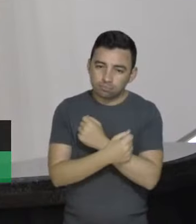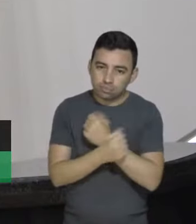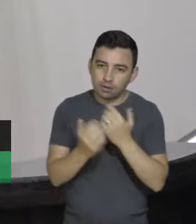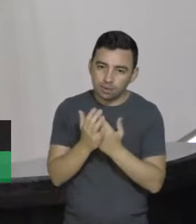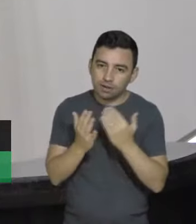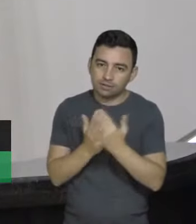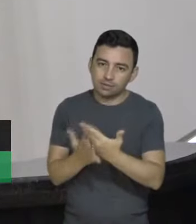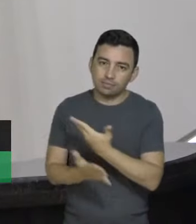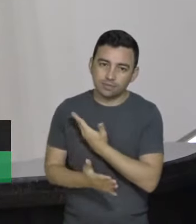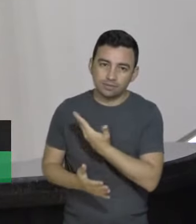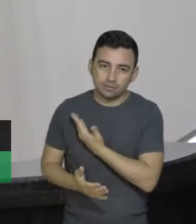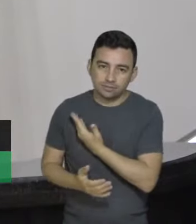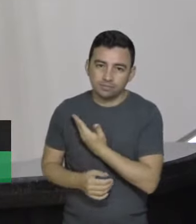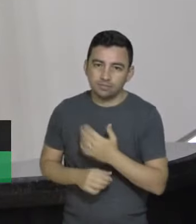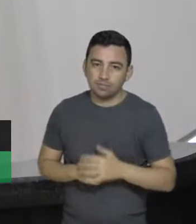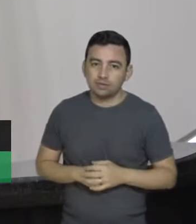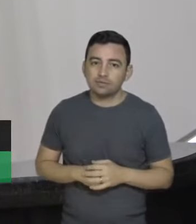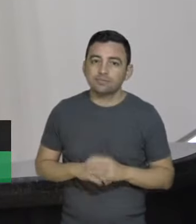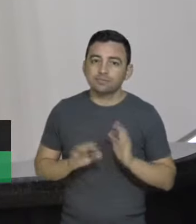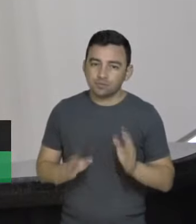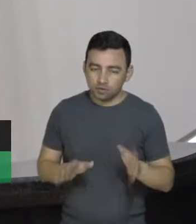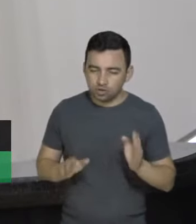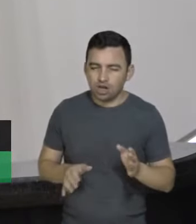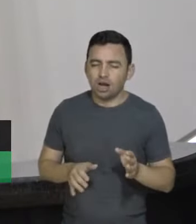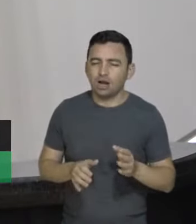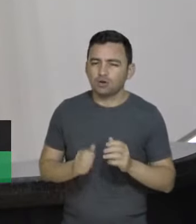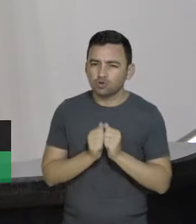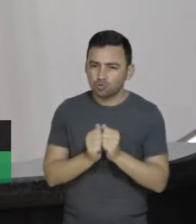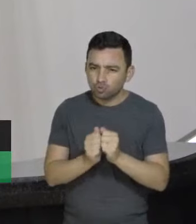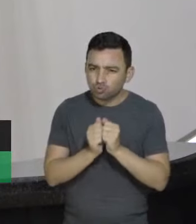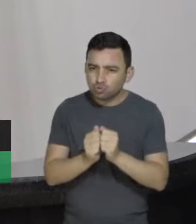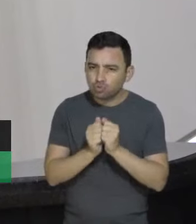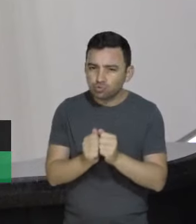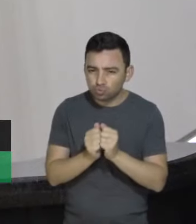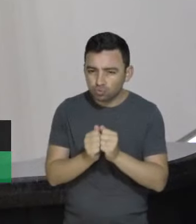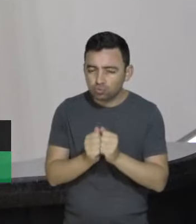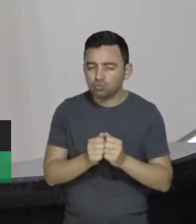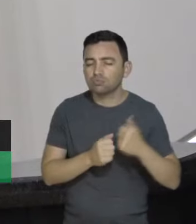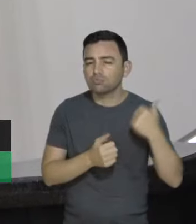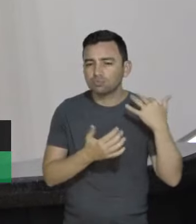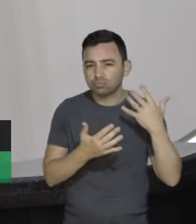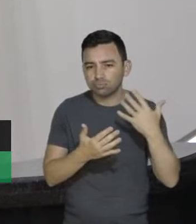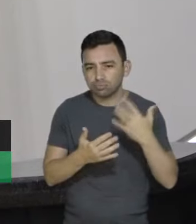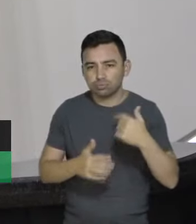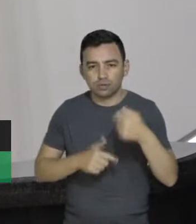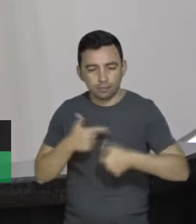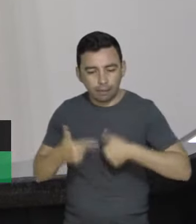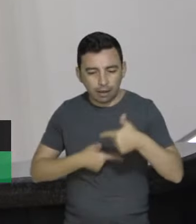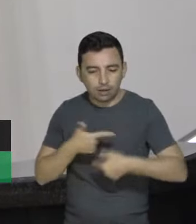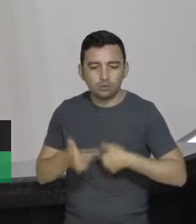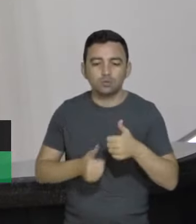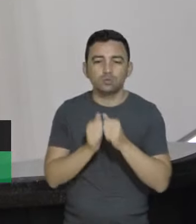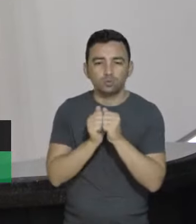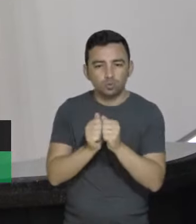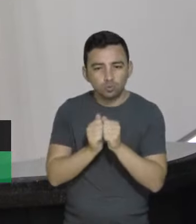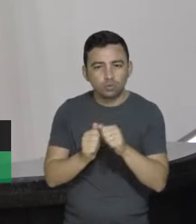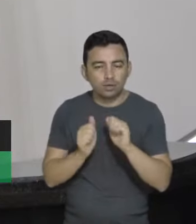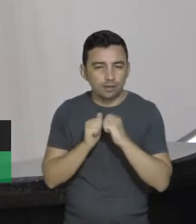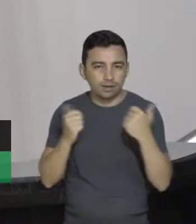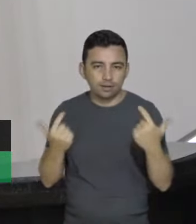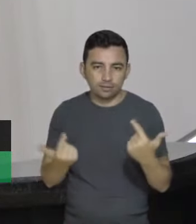colegas que já seguem conosco nesse trabalho intenso que desenvolvemos aqui na Alesc, né?